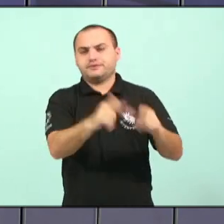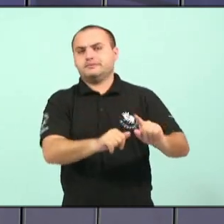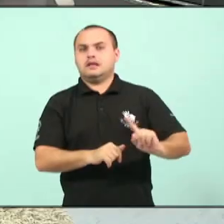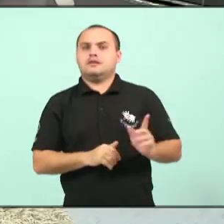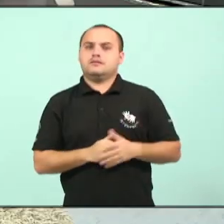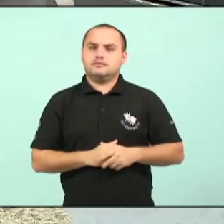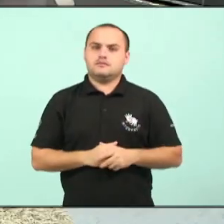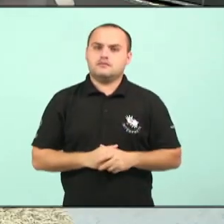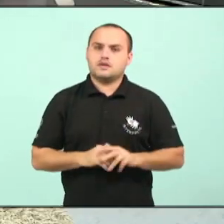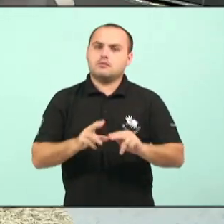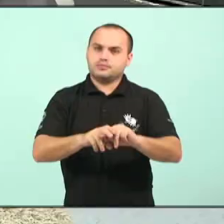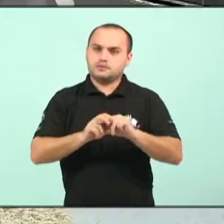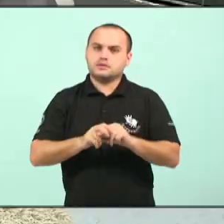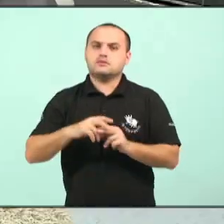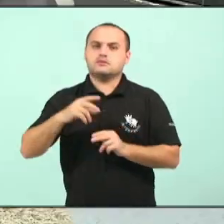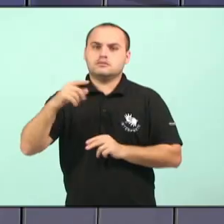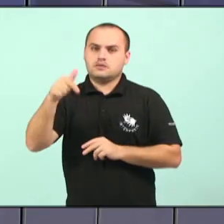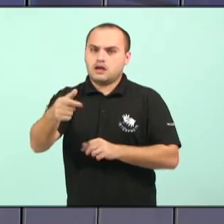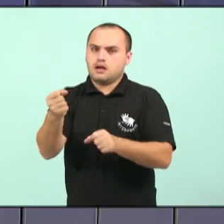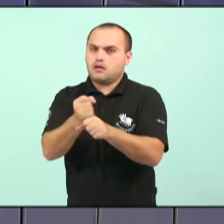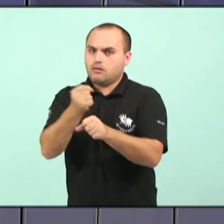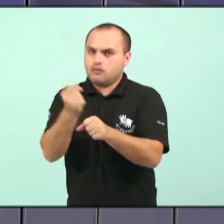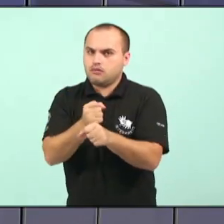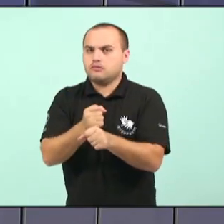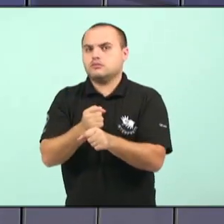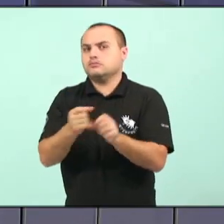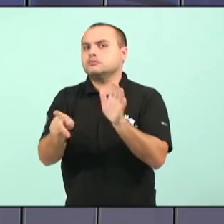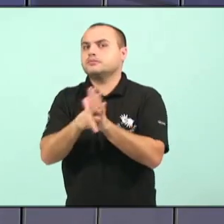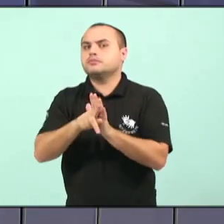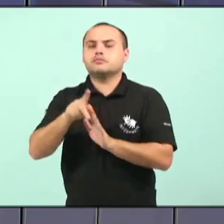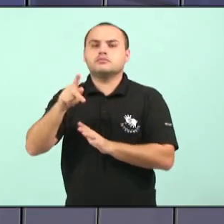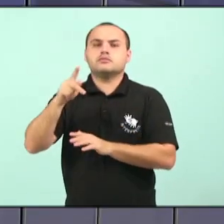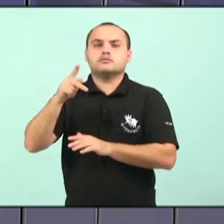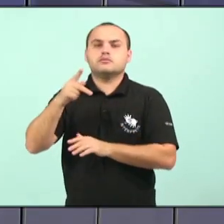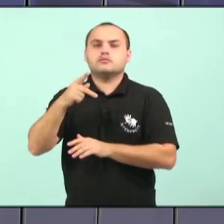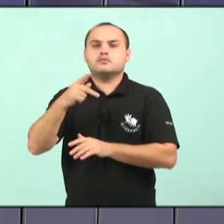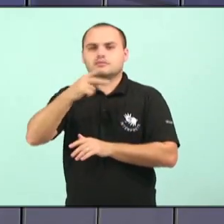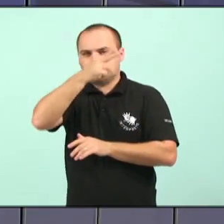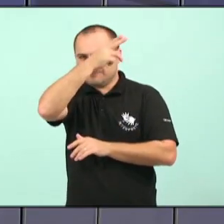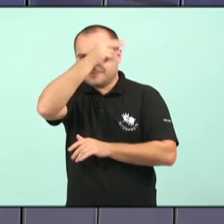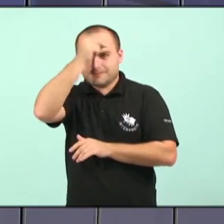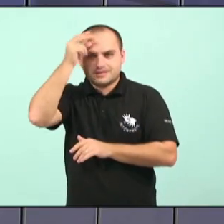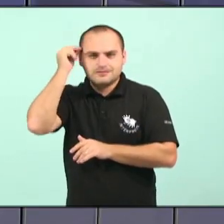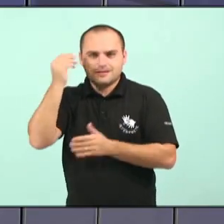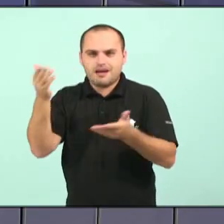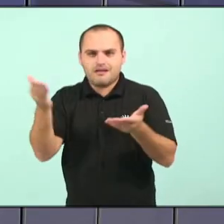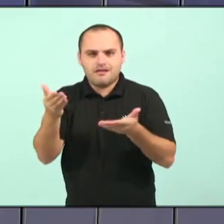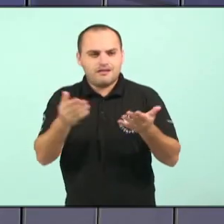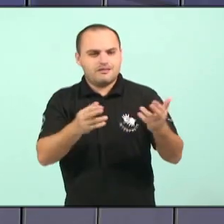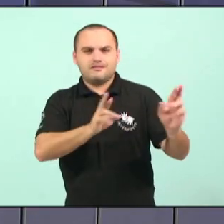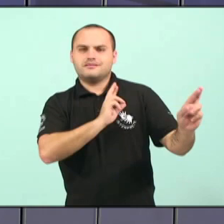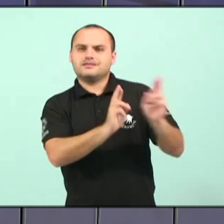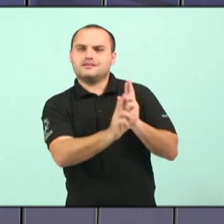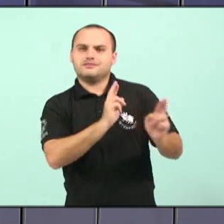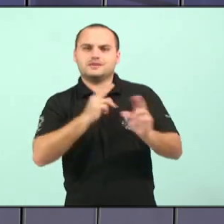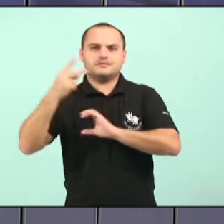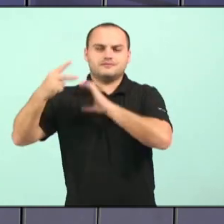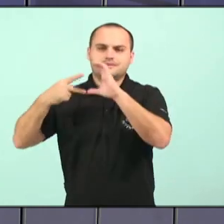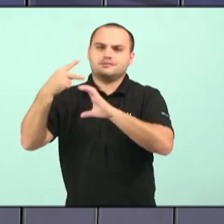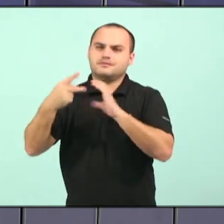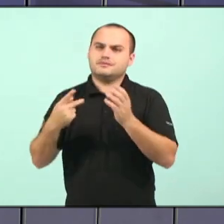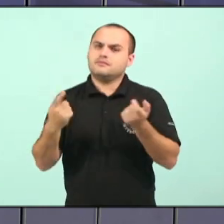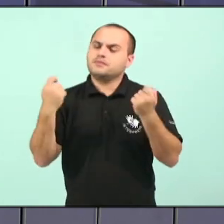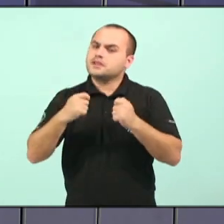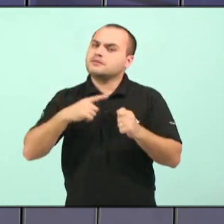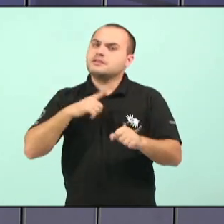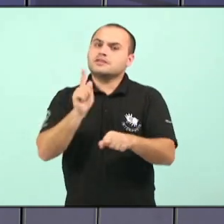com relação à forma como o governo lida com a Câmara de Vereadores e também de uma questão de gestão, uma gestão